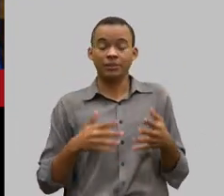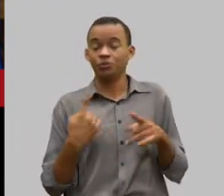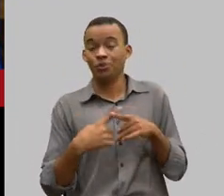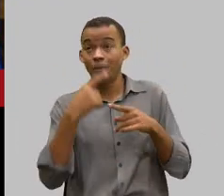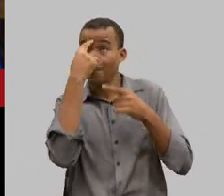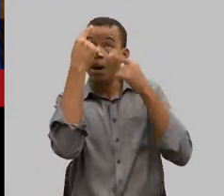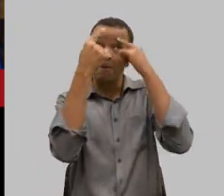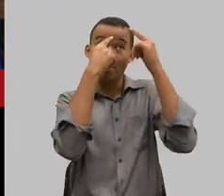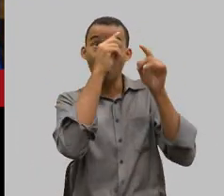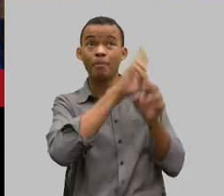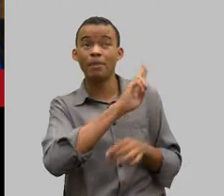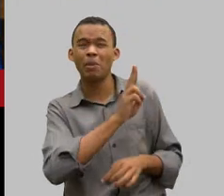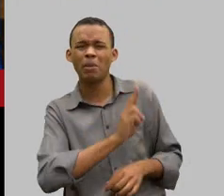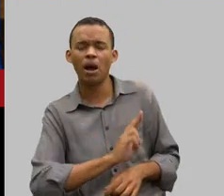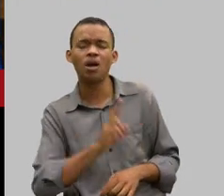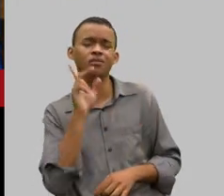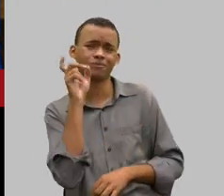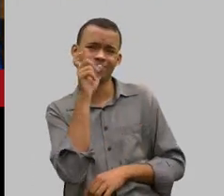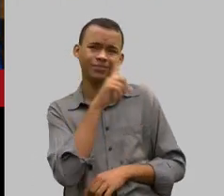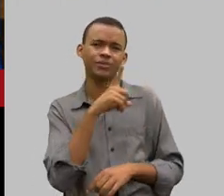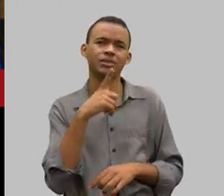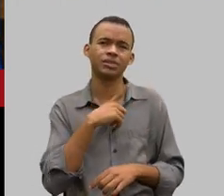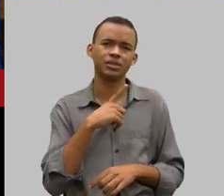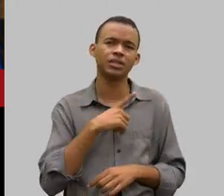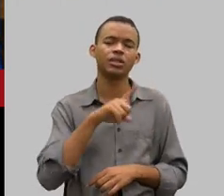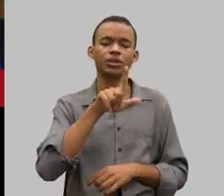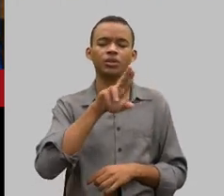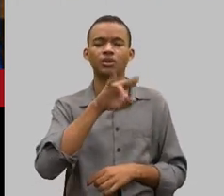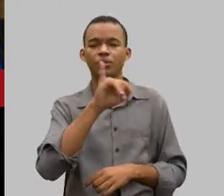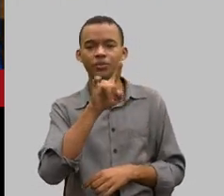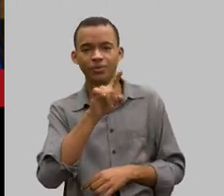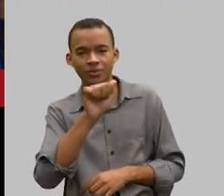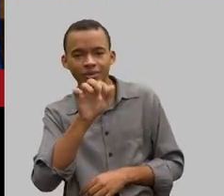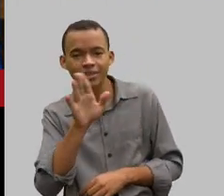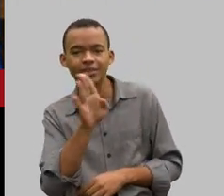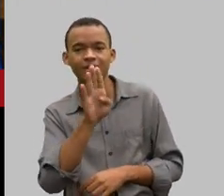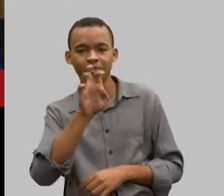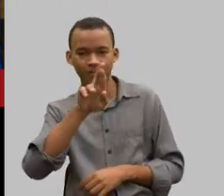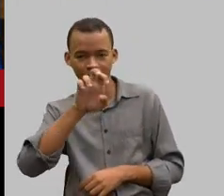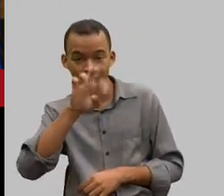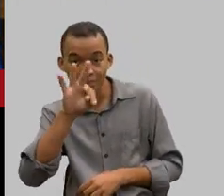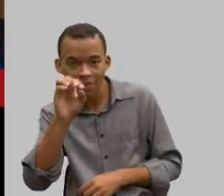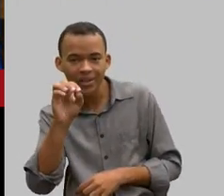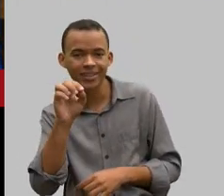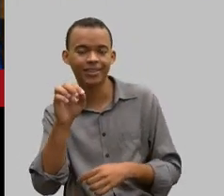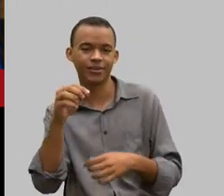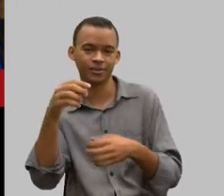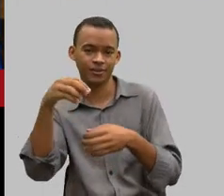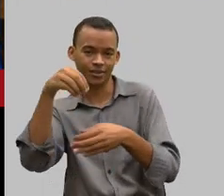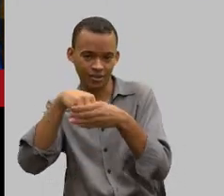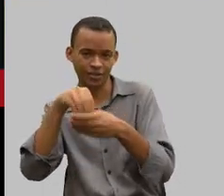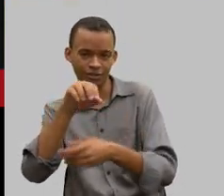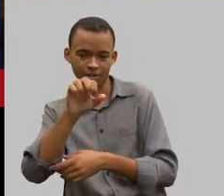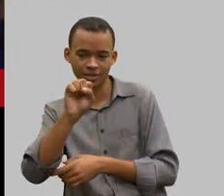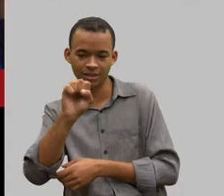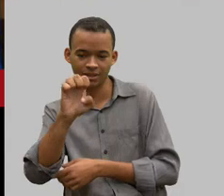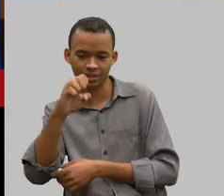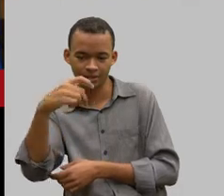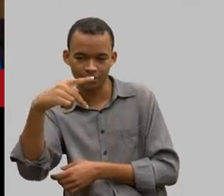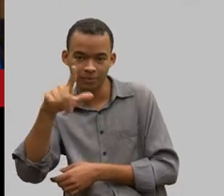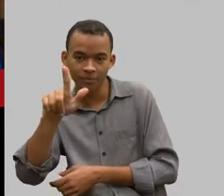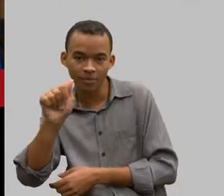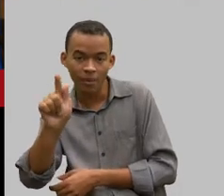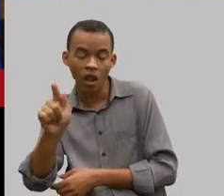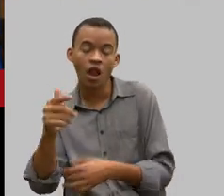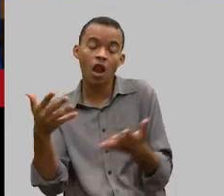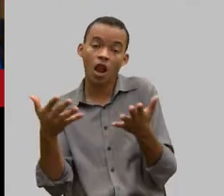senhora sabe né tinha lá Luísa Barreto na cag hoje tem lá a Camila eh então é um governo que preza